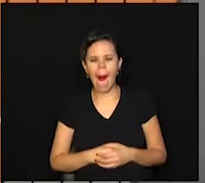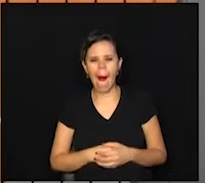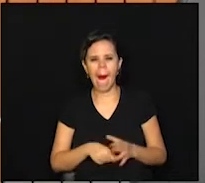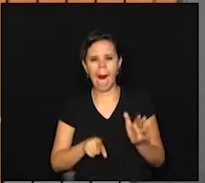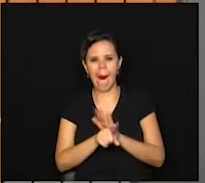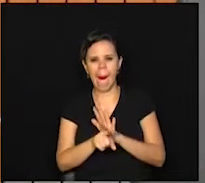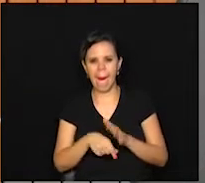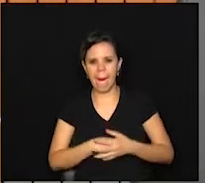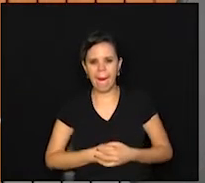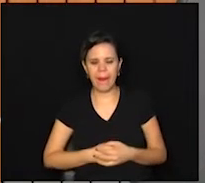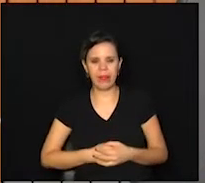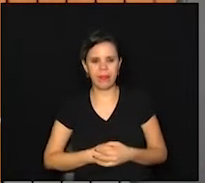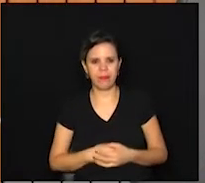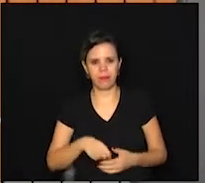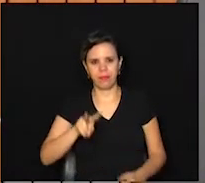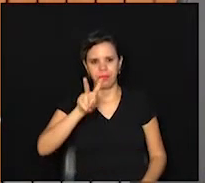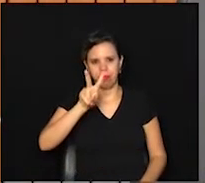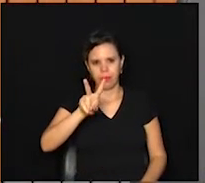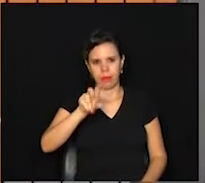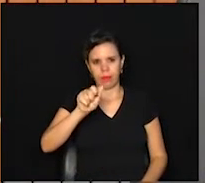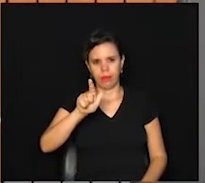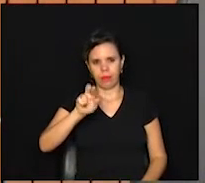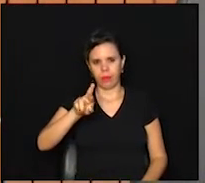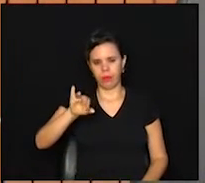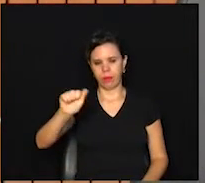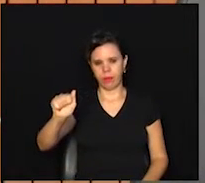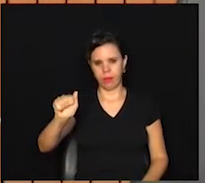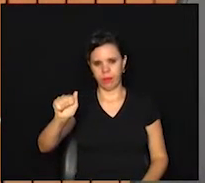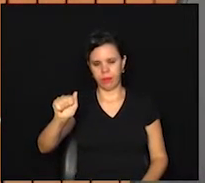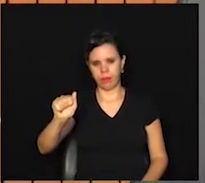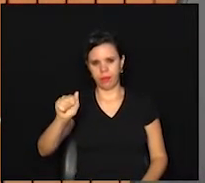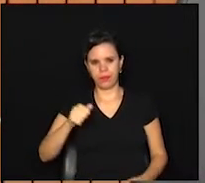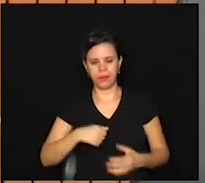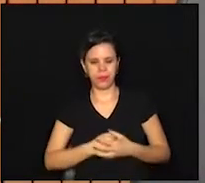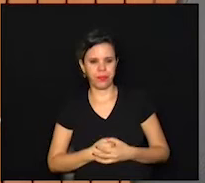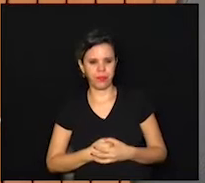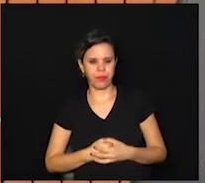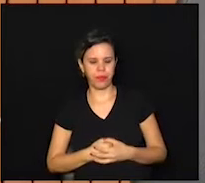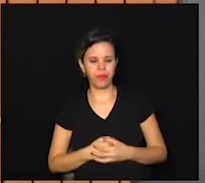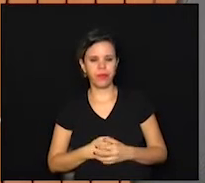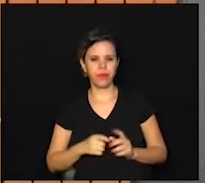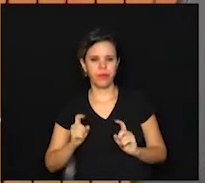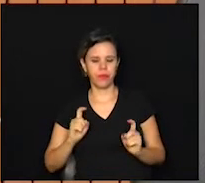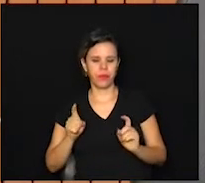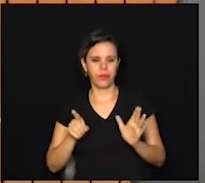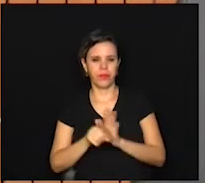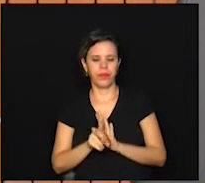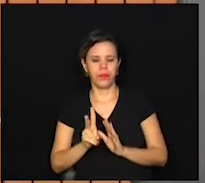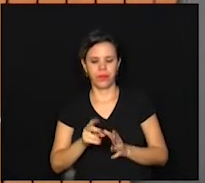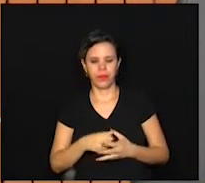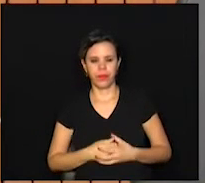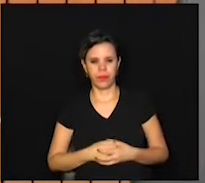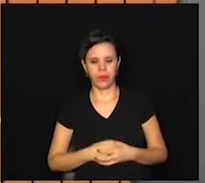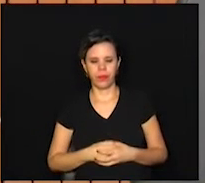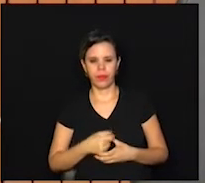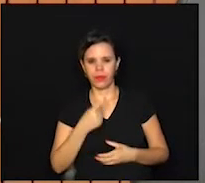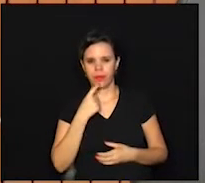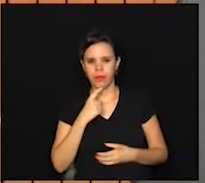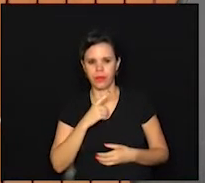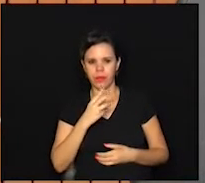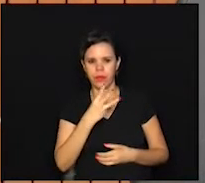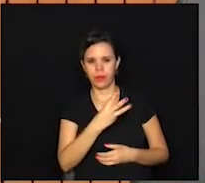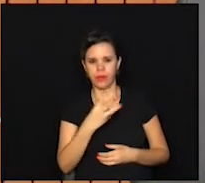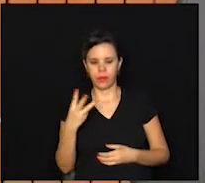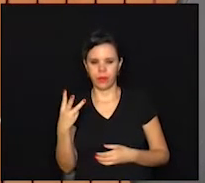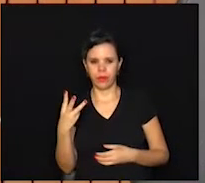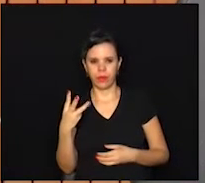pergunta aqui da Valquíria, que está sempre participando aqui nas nossas reuniões, ela diz o seguinte: Campinas tem